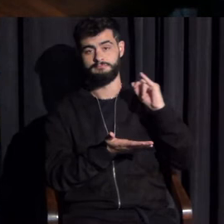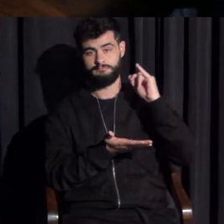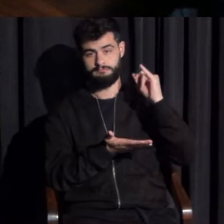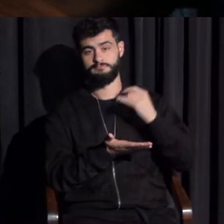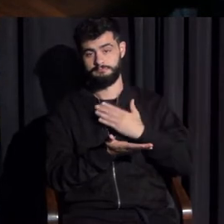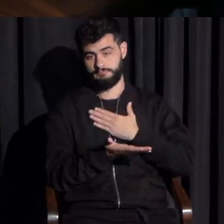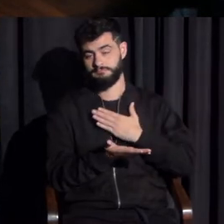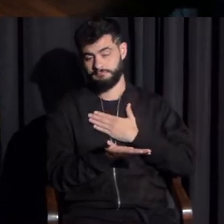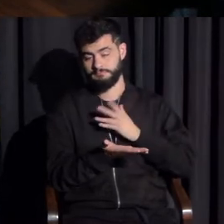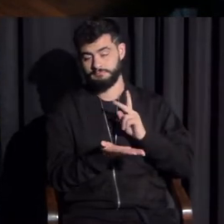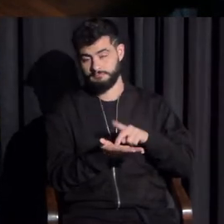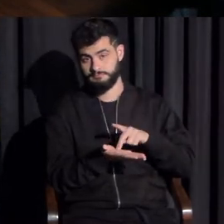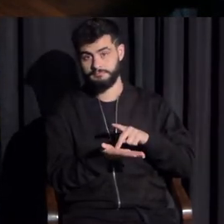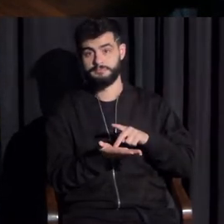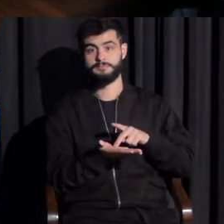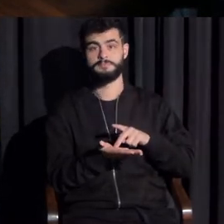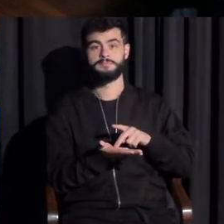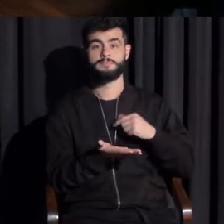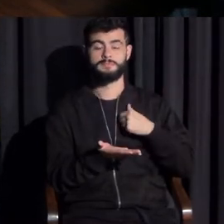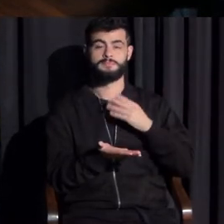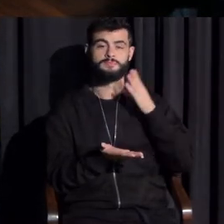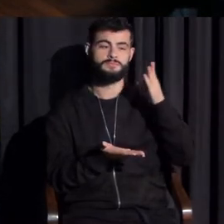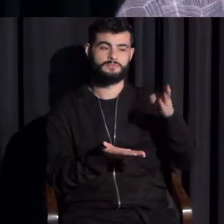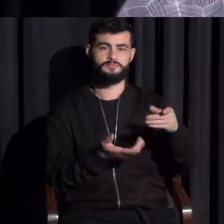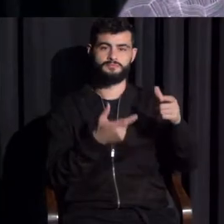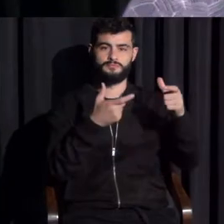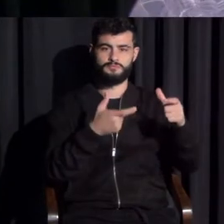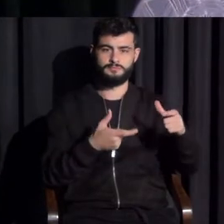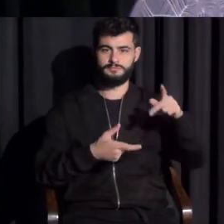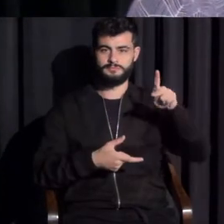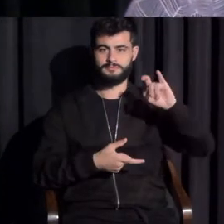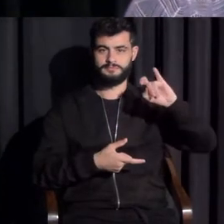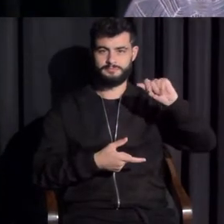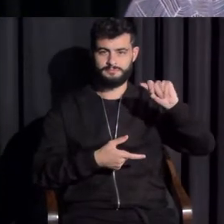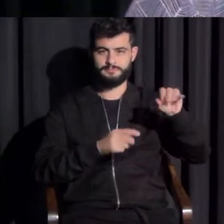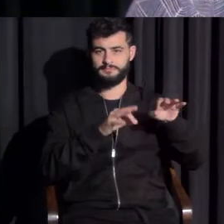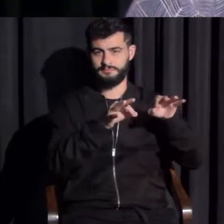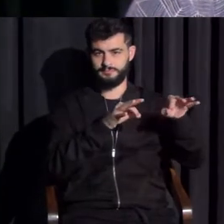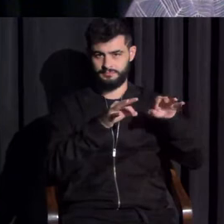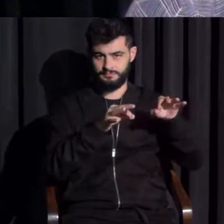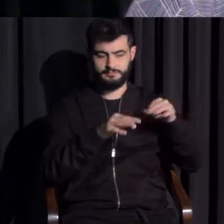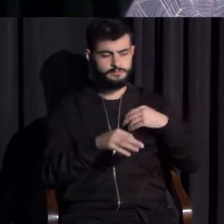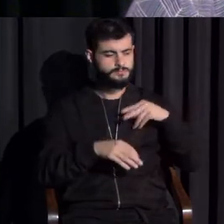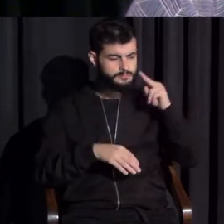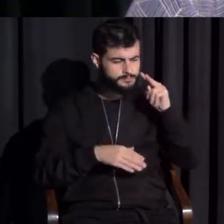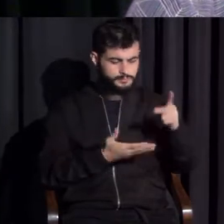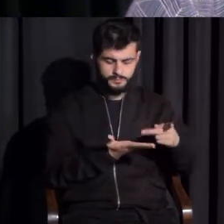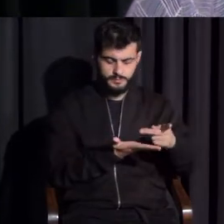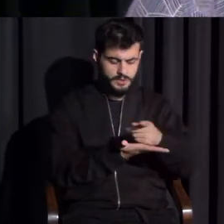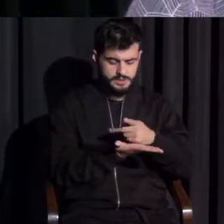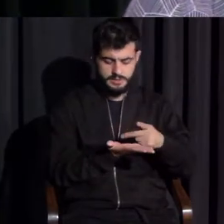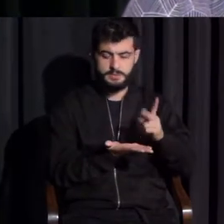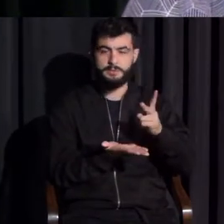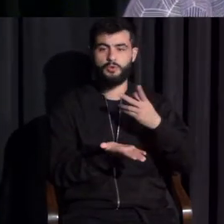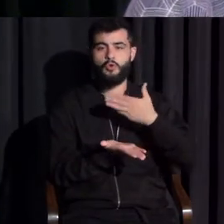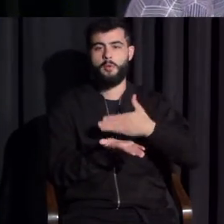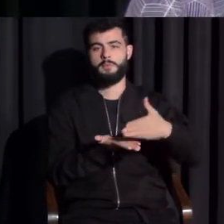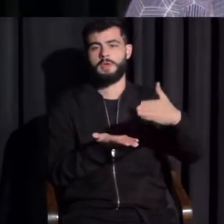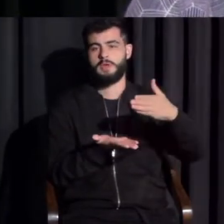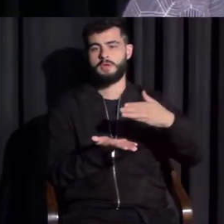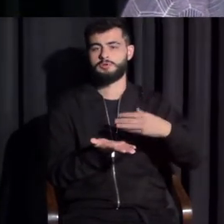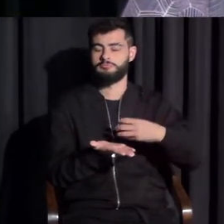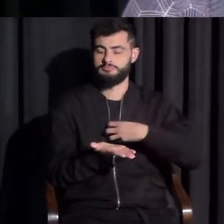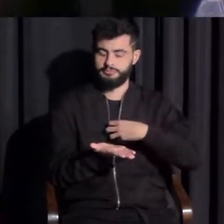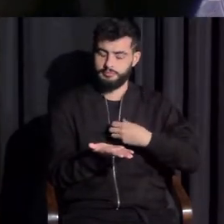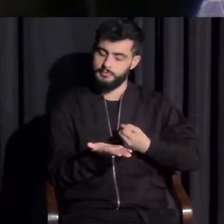turmas do PIA, pelo menos nesse momento onde estou de articulação, o desenho é sempre um impulso. É sempre um impulso inicial